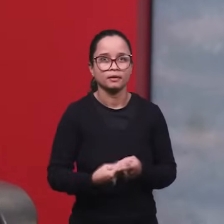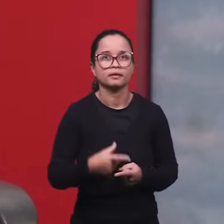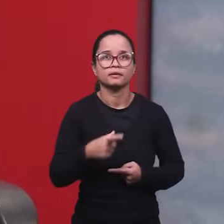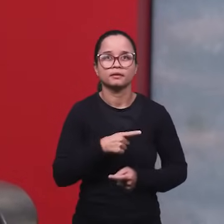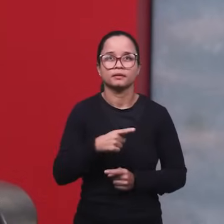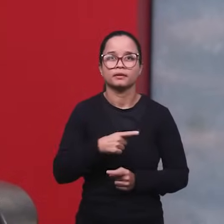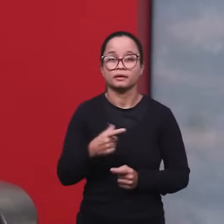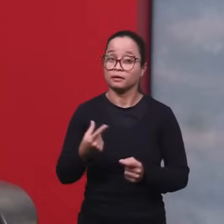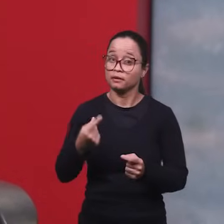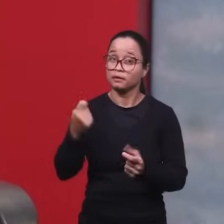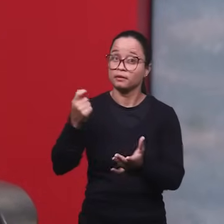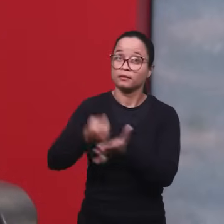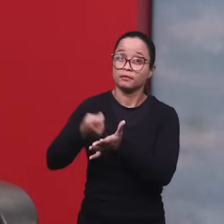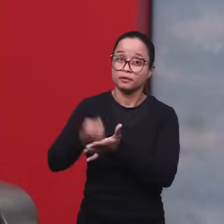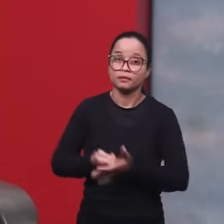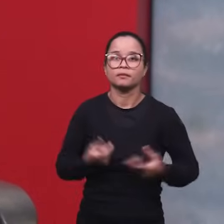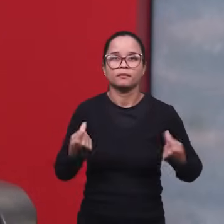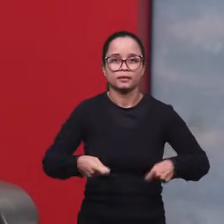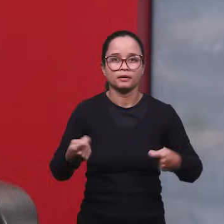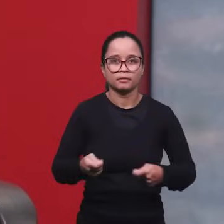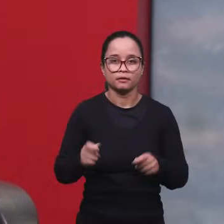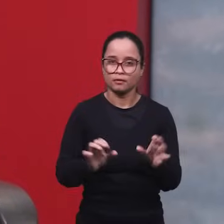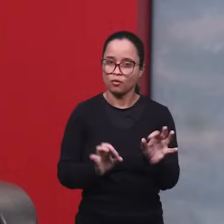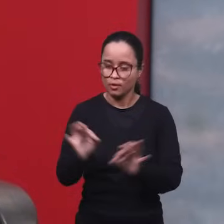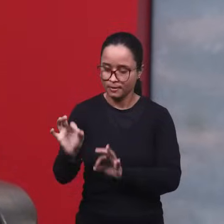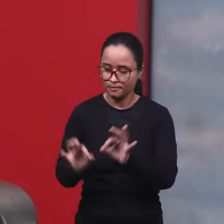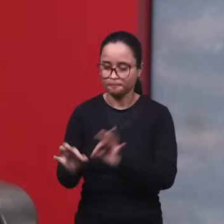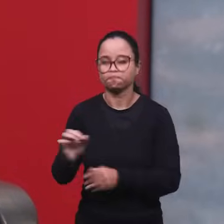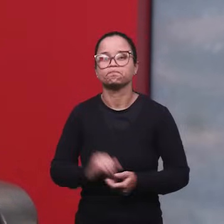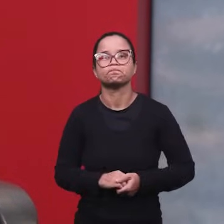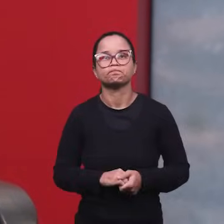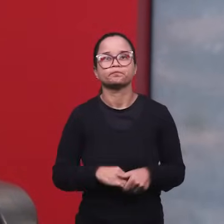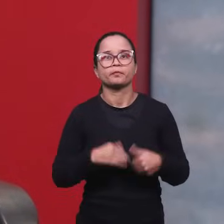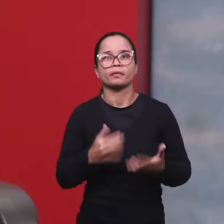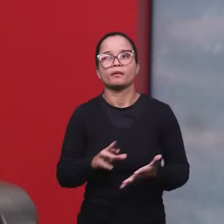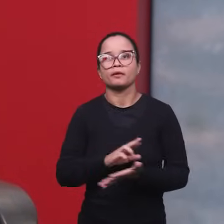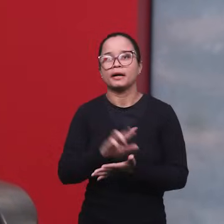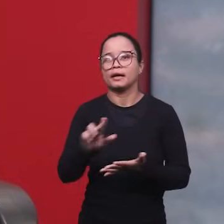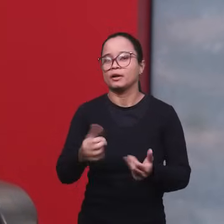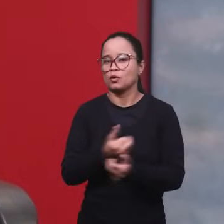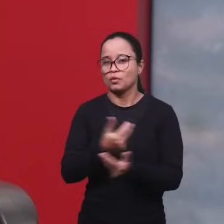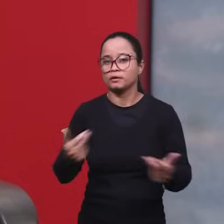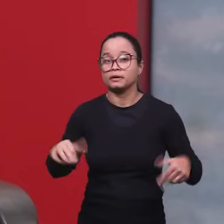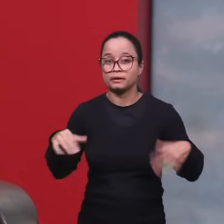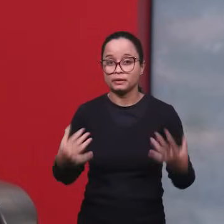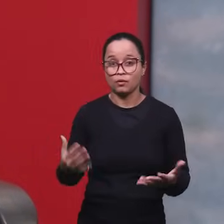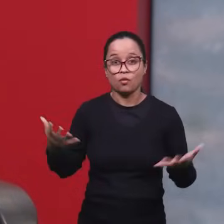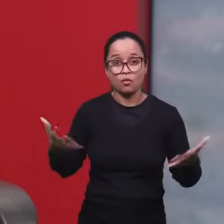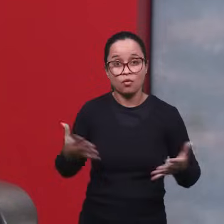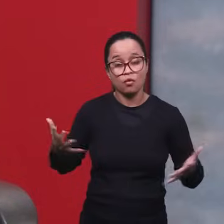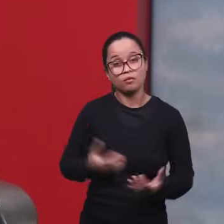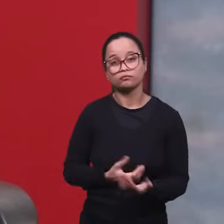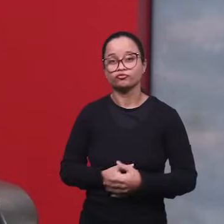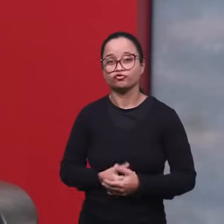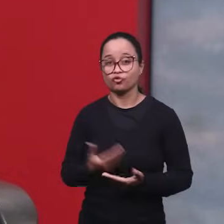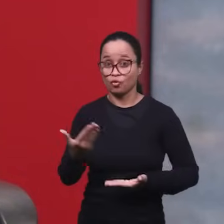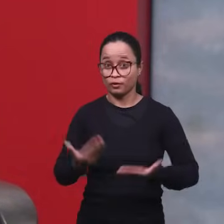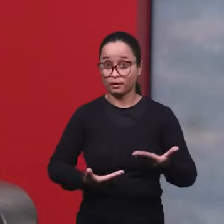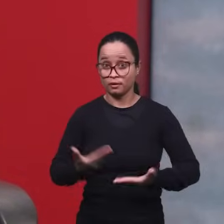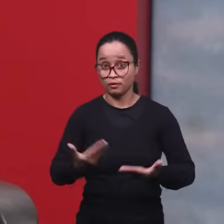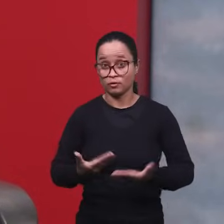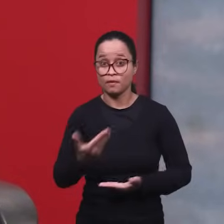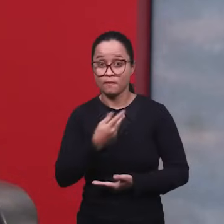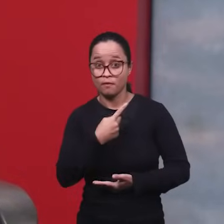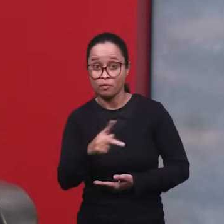Previdência ela é contributiva e precisa ajustar, né, por uma série de fatores. E aí, hoje, o servidor